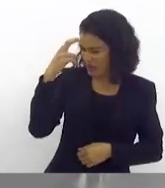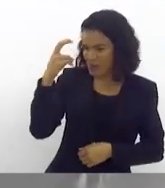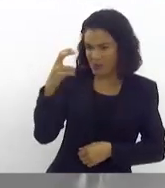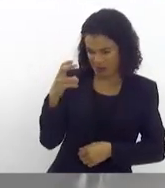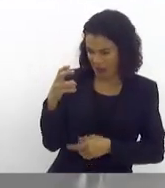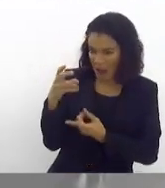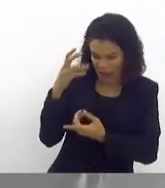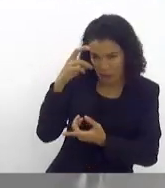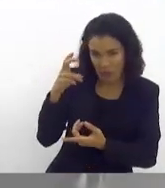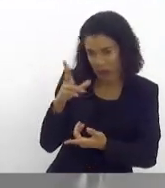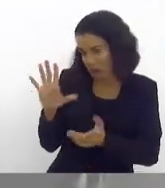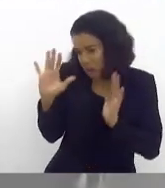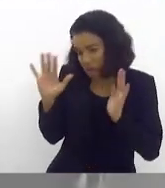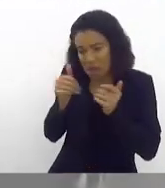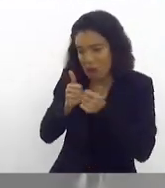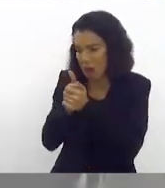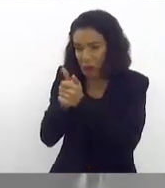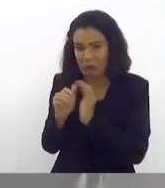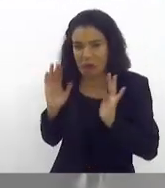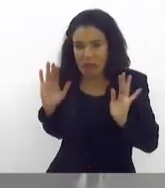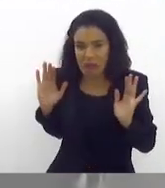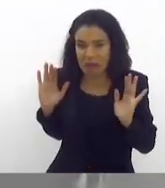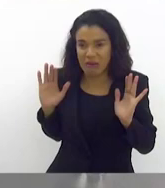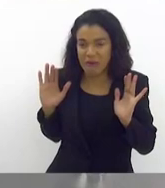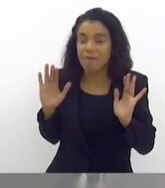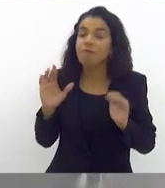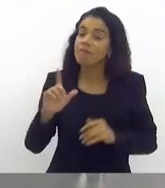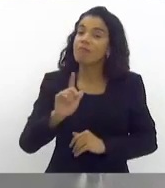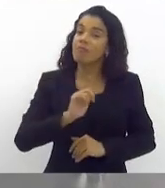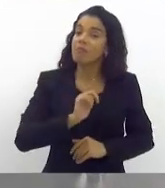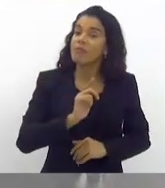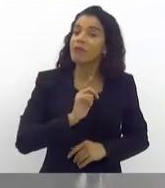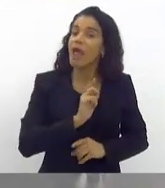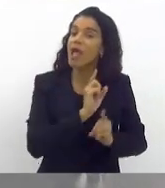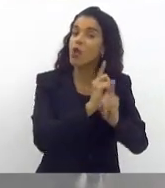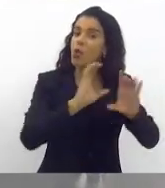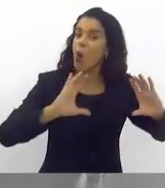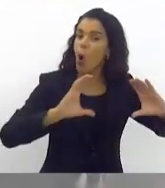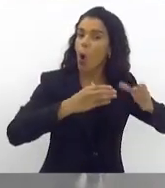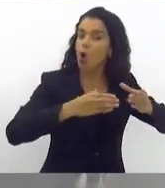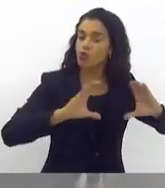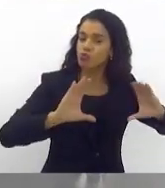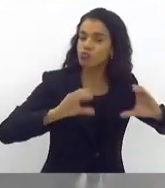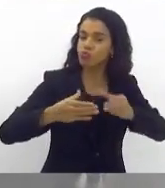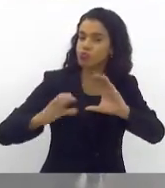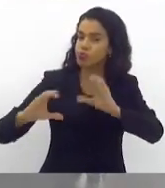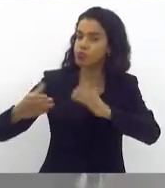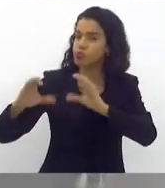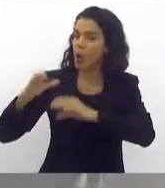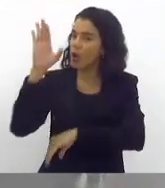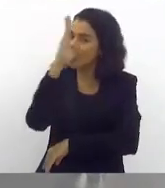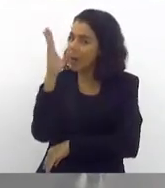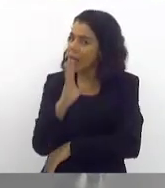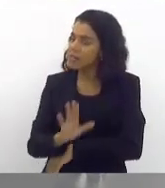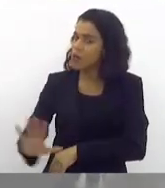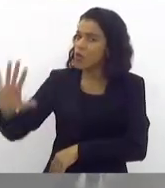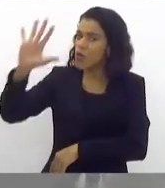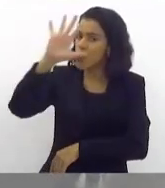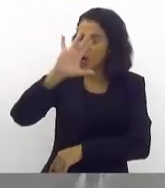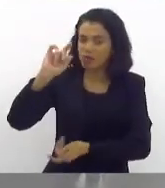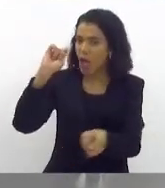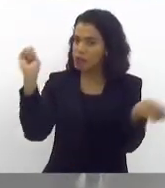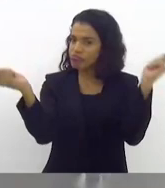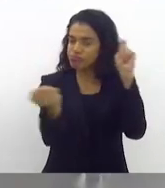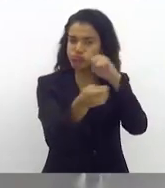eu vou acompanhar. Não, eu botei porque tem encontros gigantescos no Brasil inteiro. Já virou